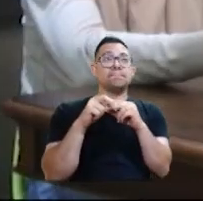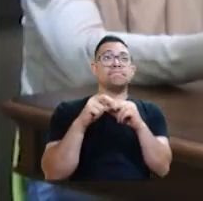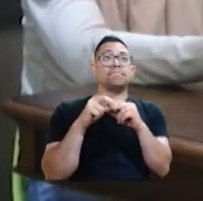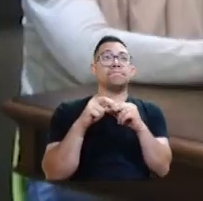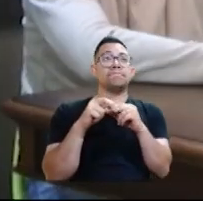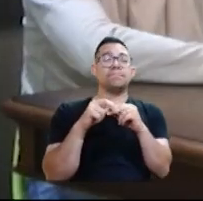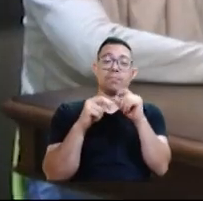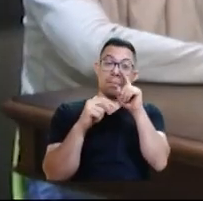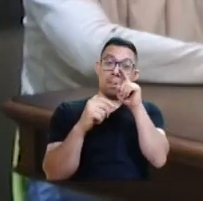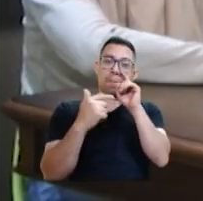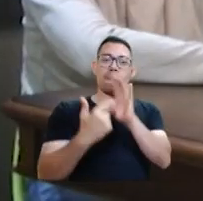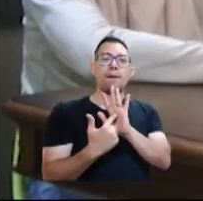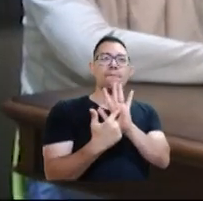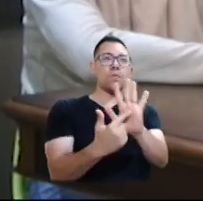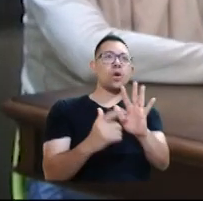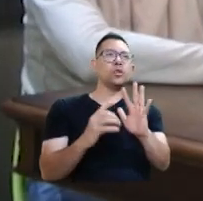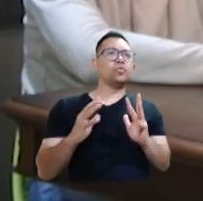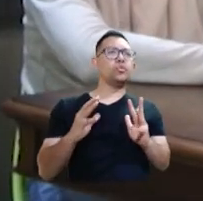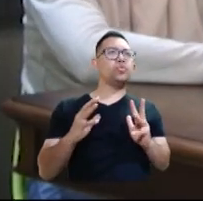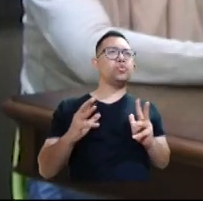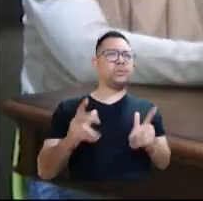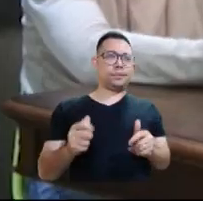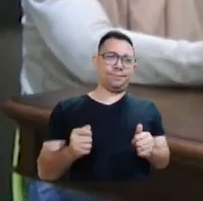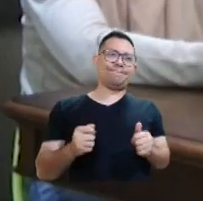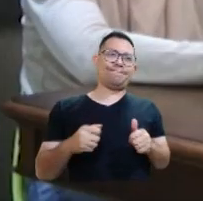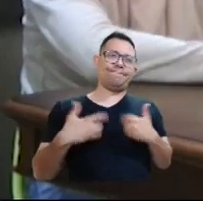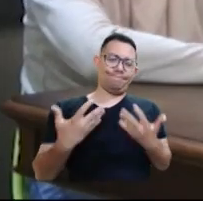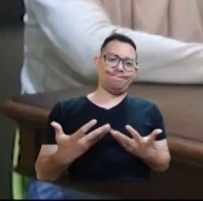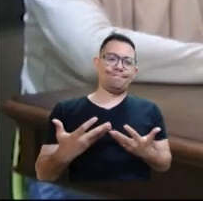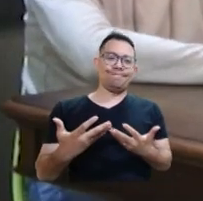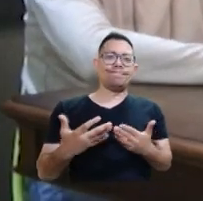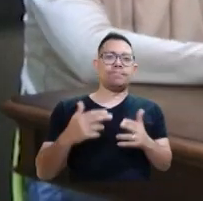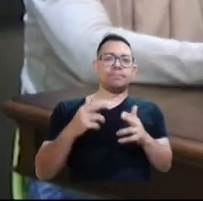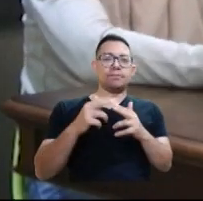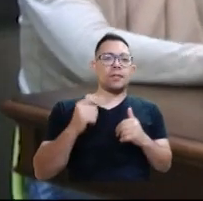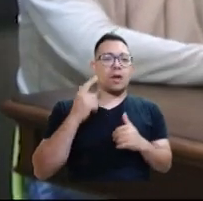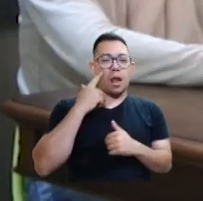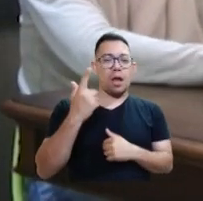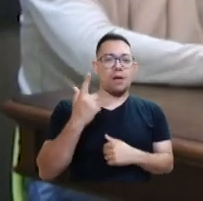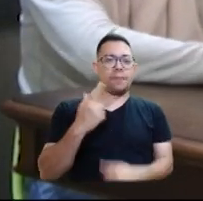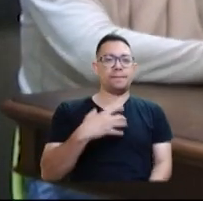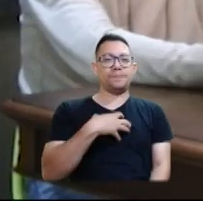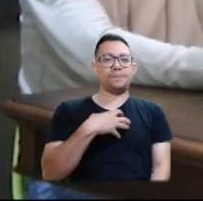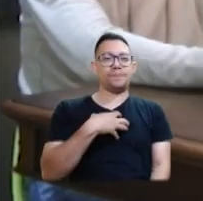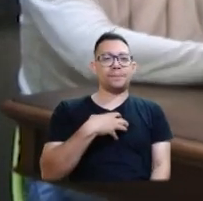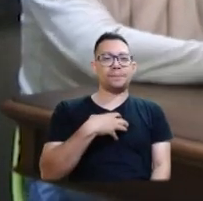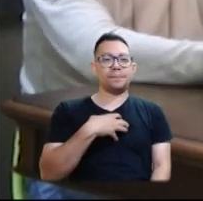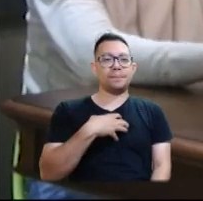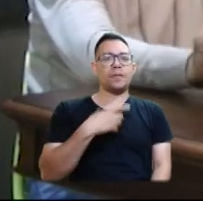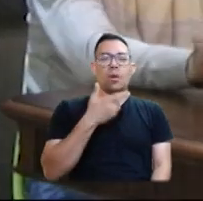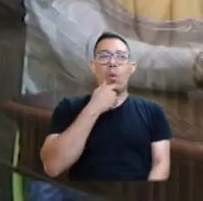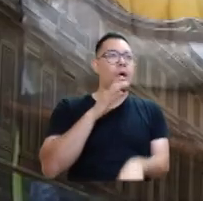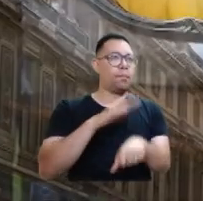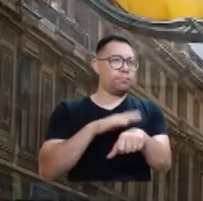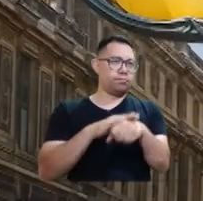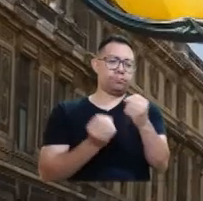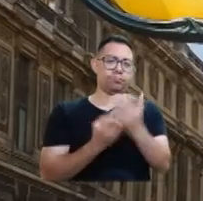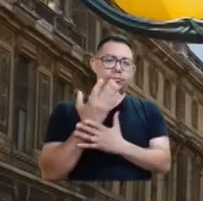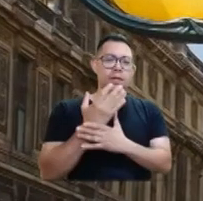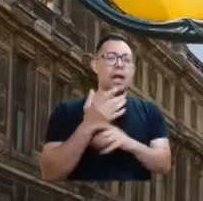aqueles florais, aquelas coisas todas, os elementos, né, que marcam. E a fonte do escrito